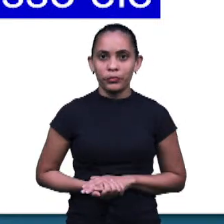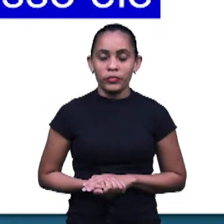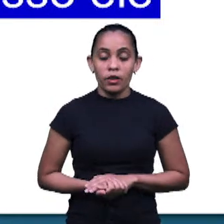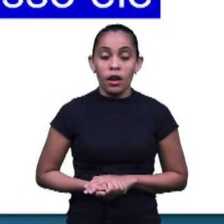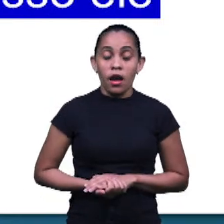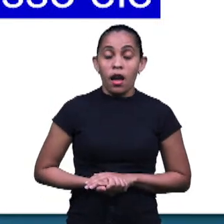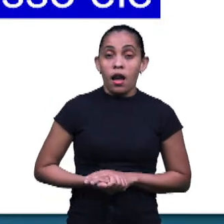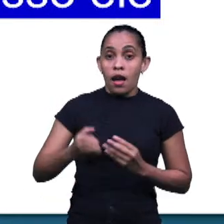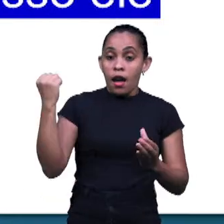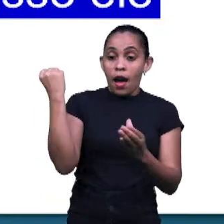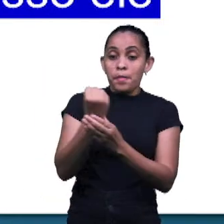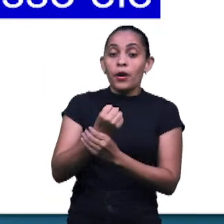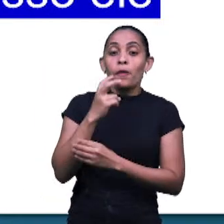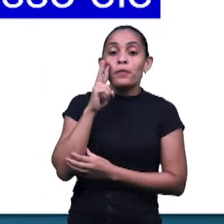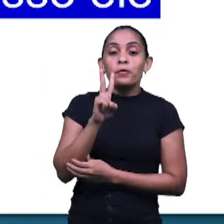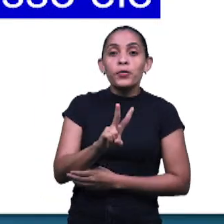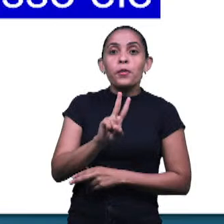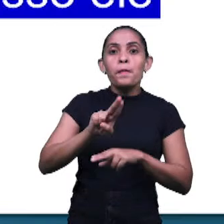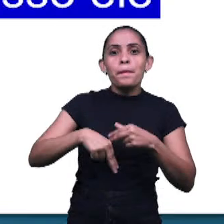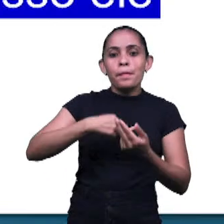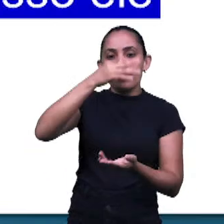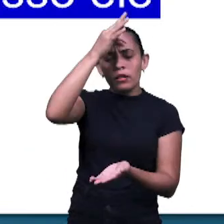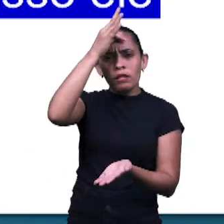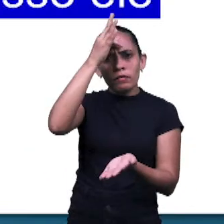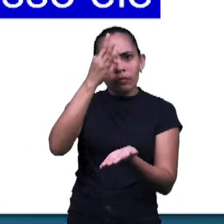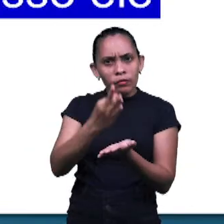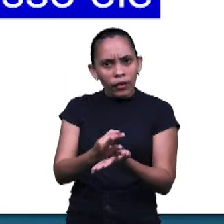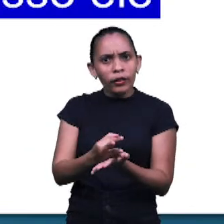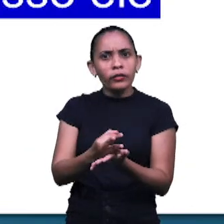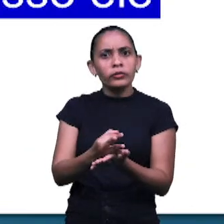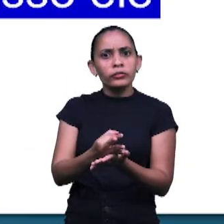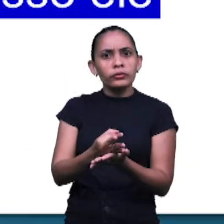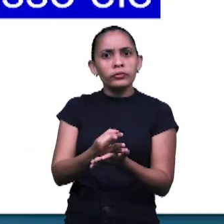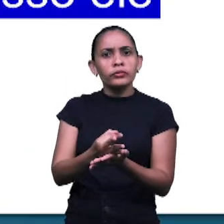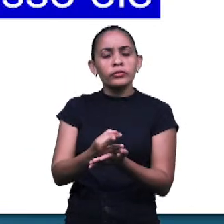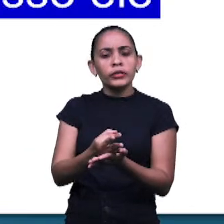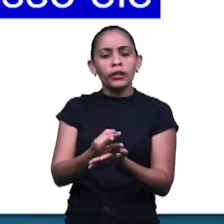Abraão viu pela fé a ressurreição de seu filho,